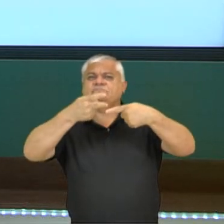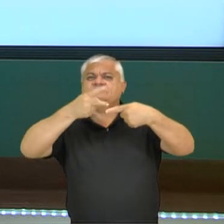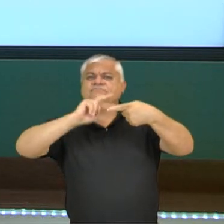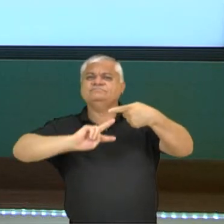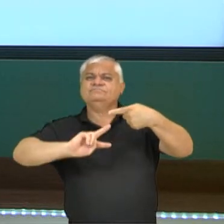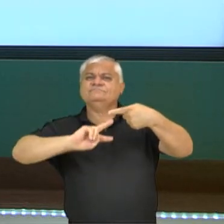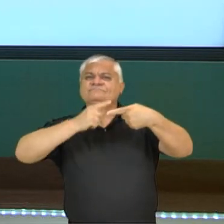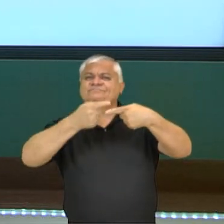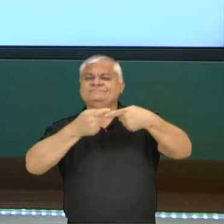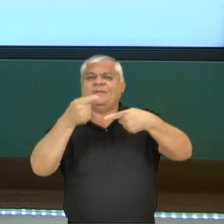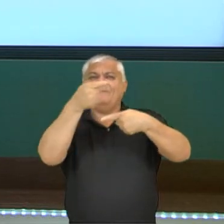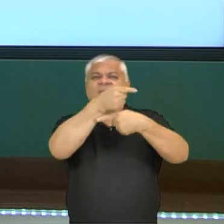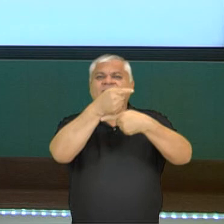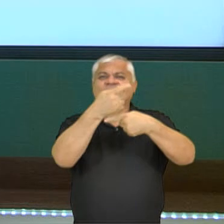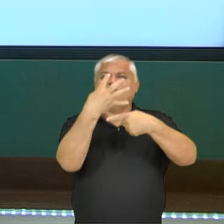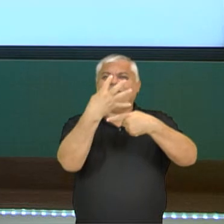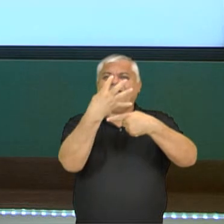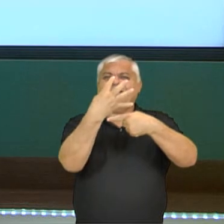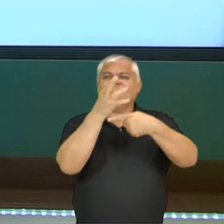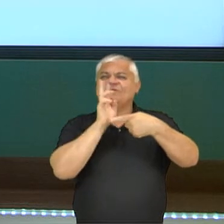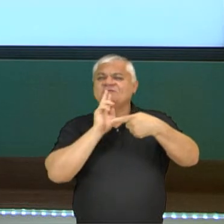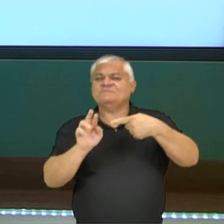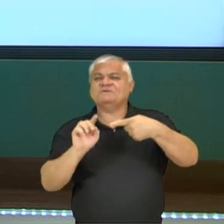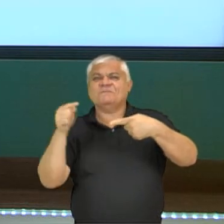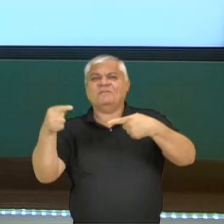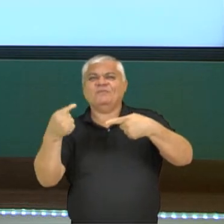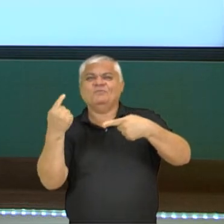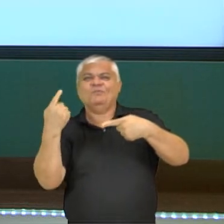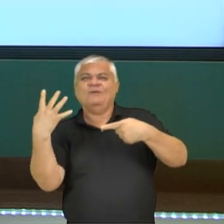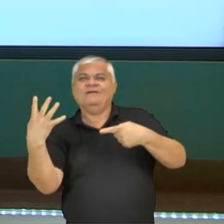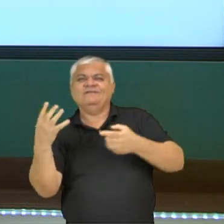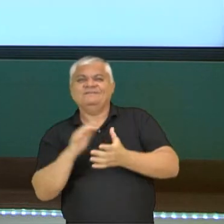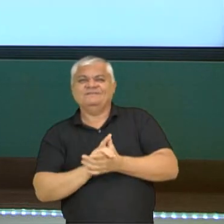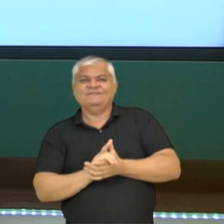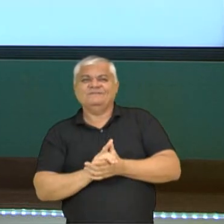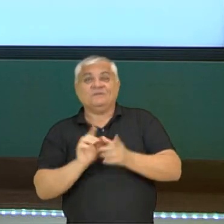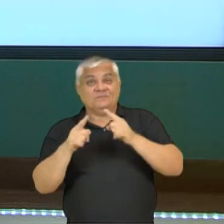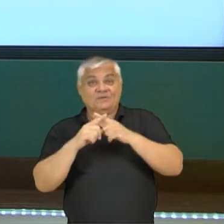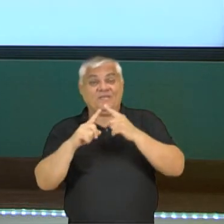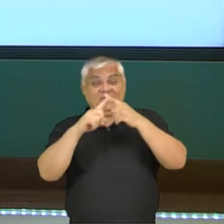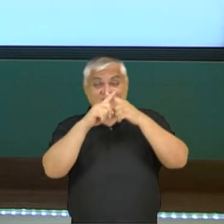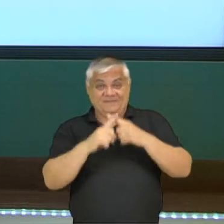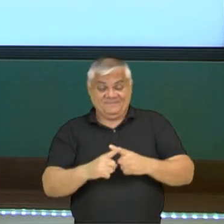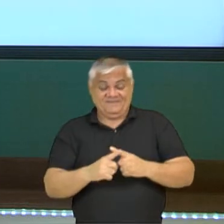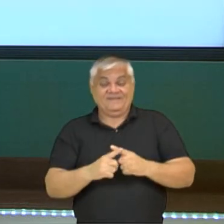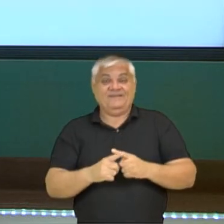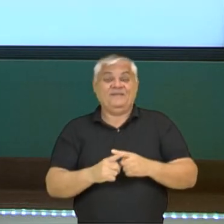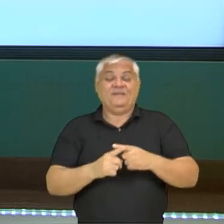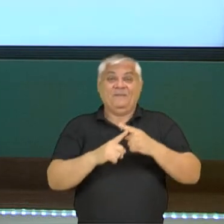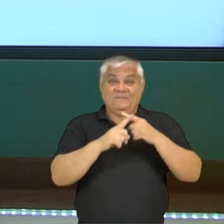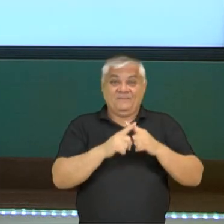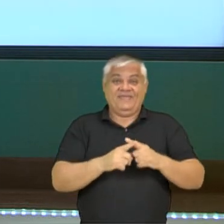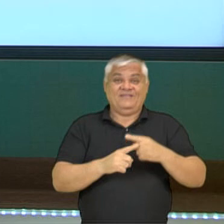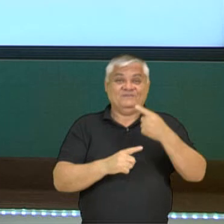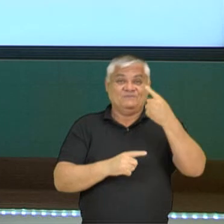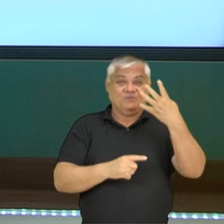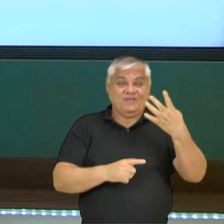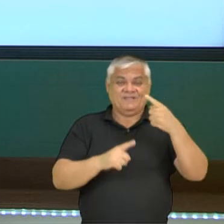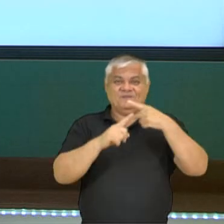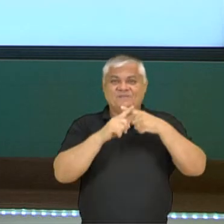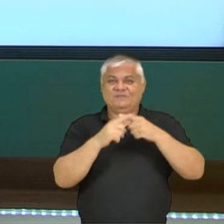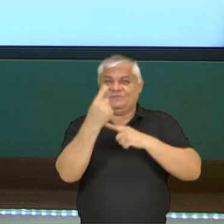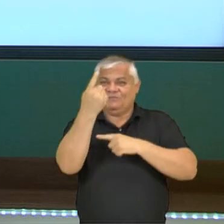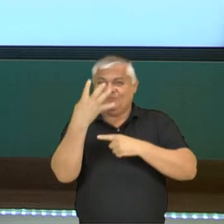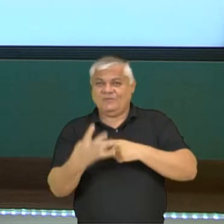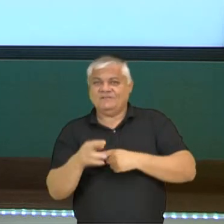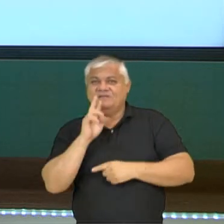-4 é -1/4? Porque quando eu faço a multiplicação do -4 vezes -1/4, ele me dá como